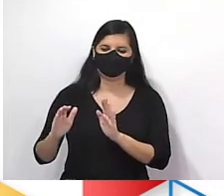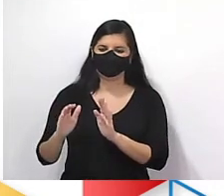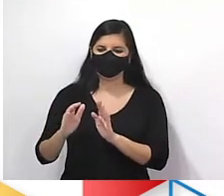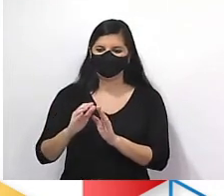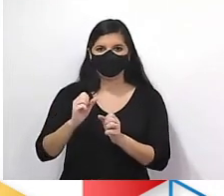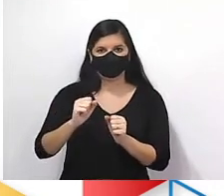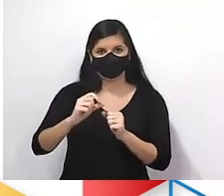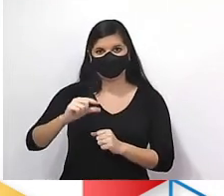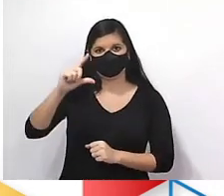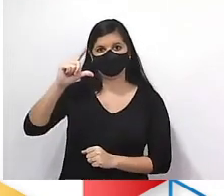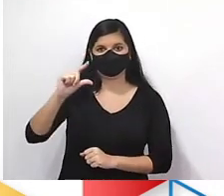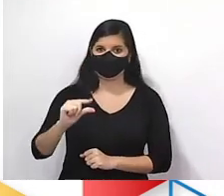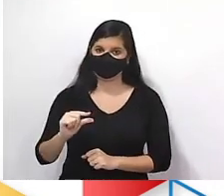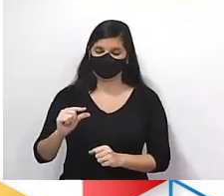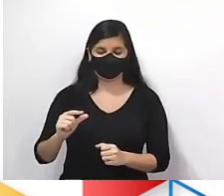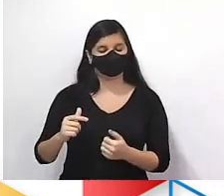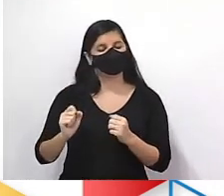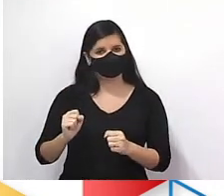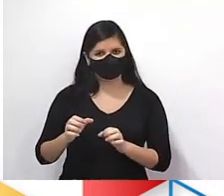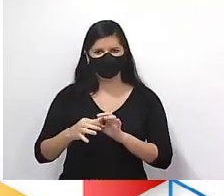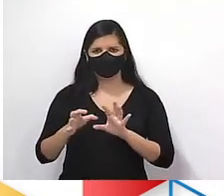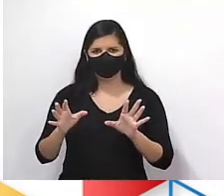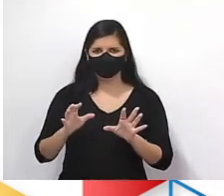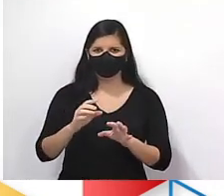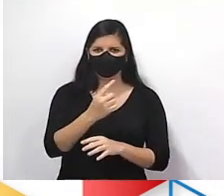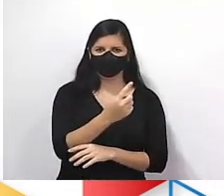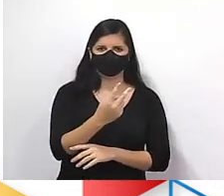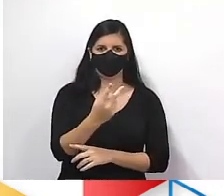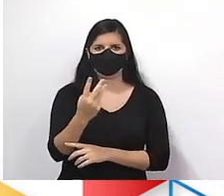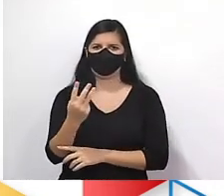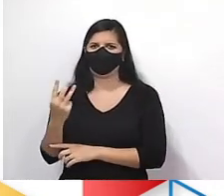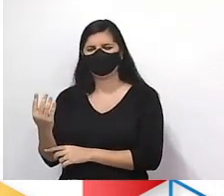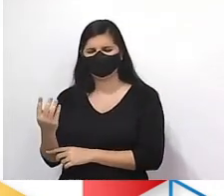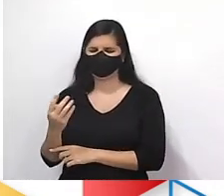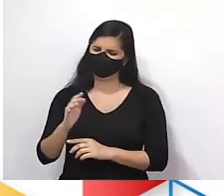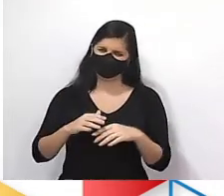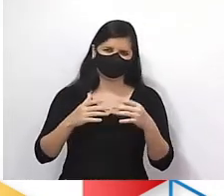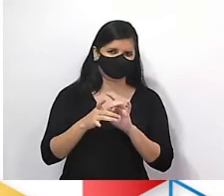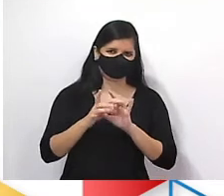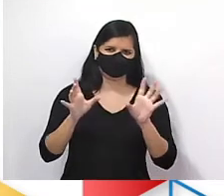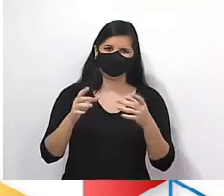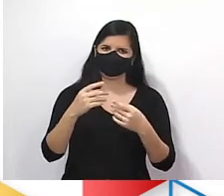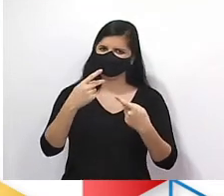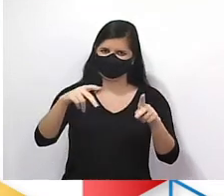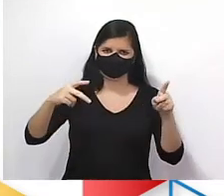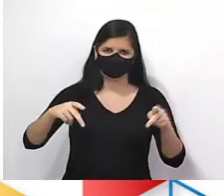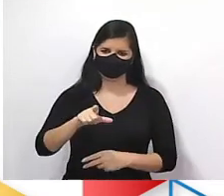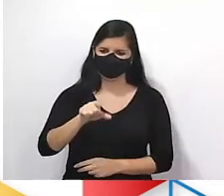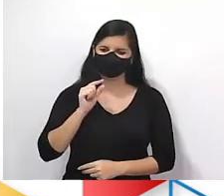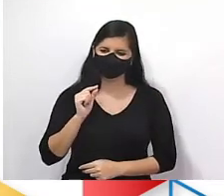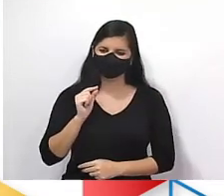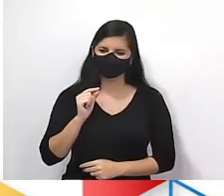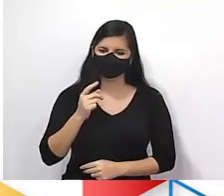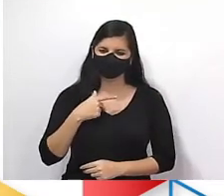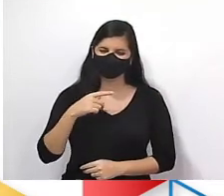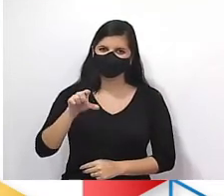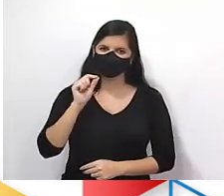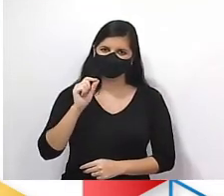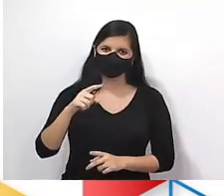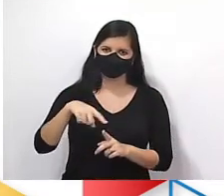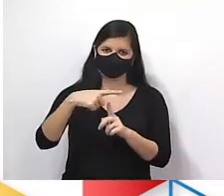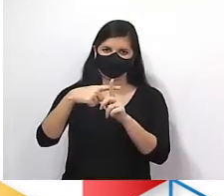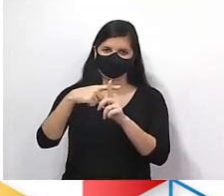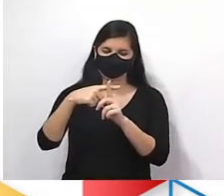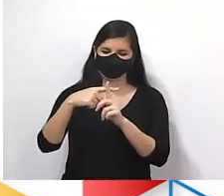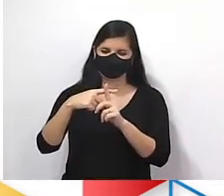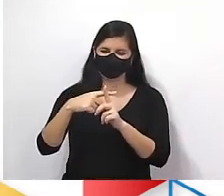ser crescente ou decrescente, tanto faz. Eu sempre uso 1, 2, 3. Tanto faz. Você escolhe qualquer valor. Eu estou usando os positivos,